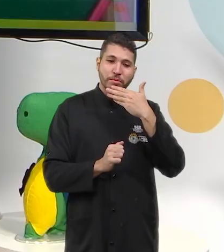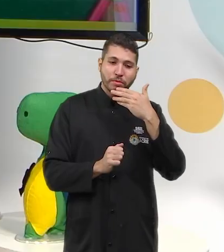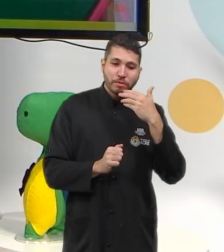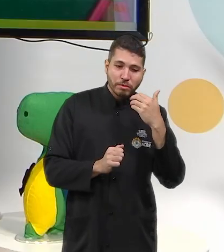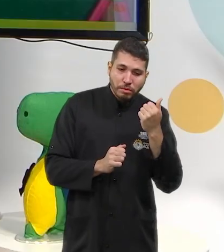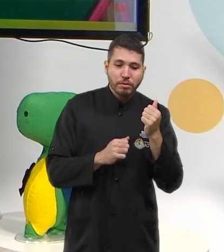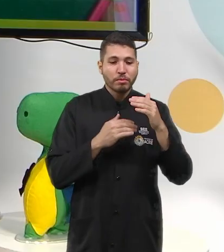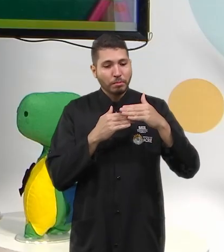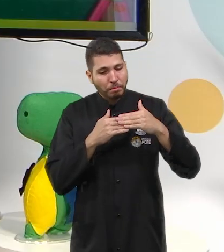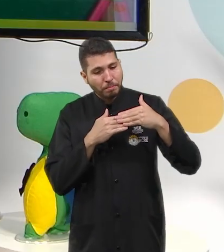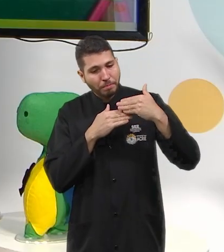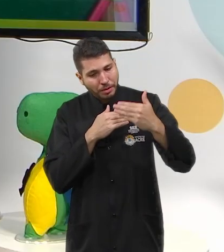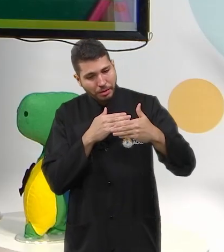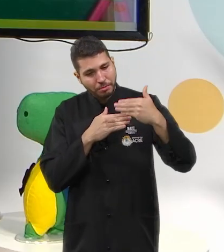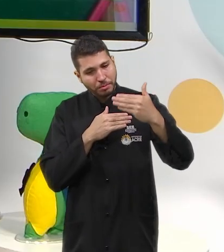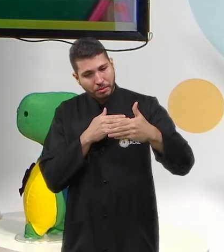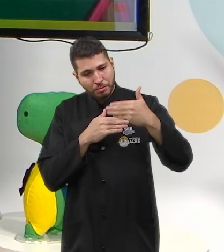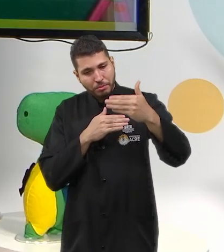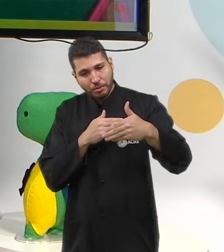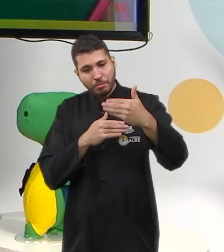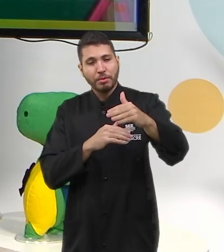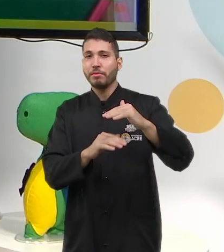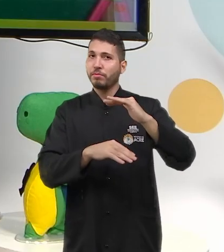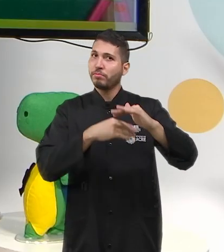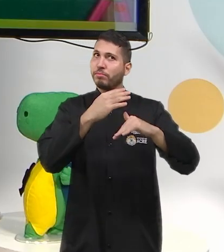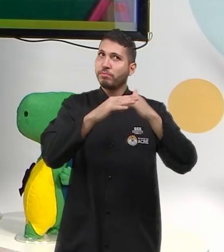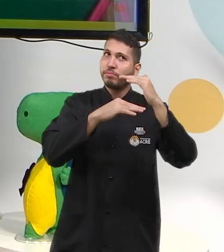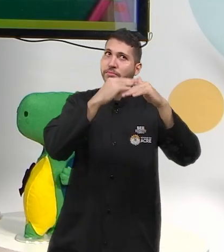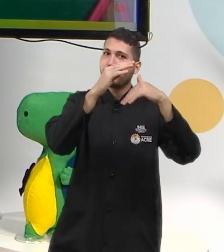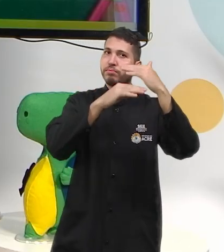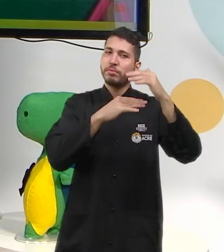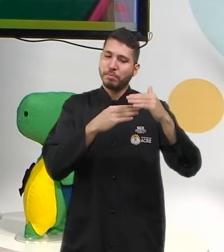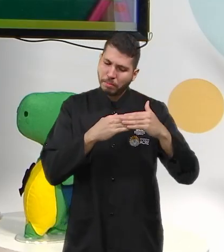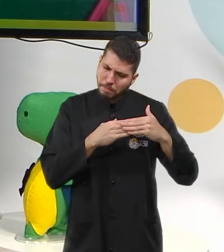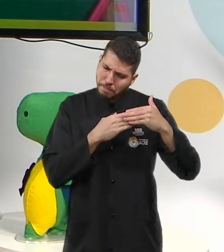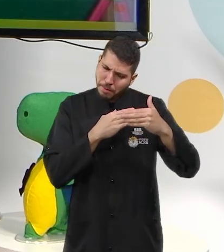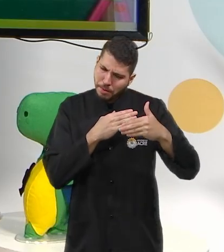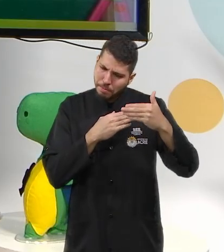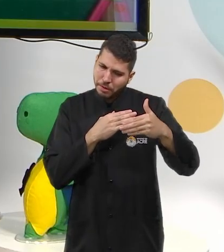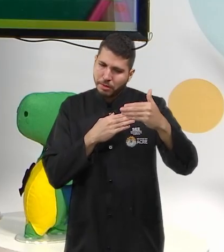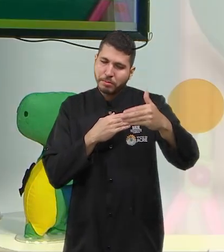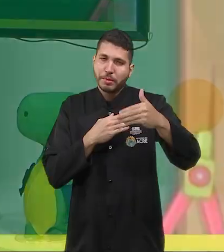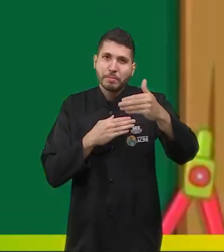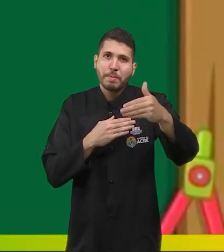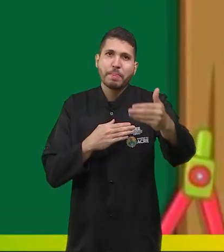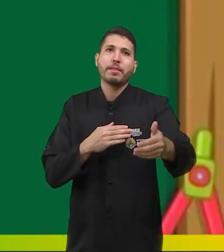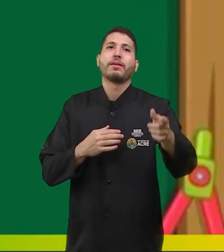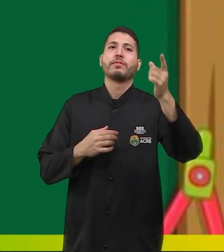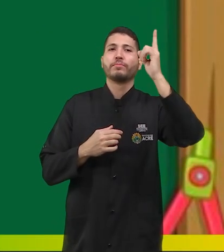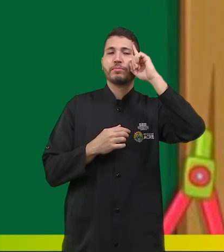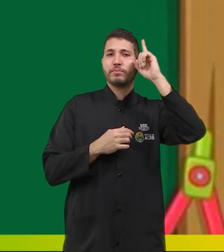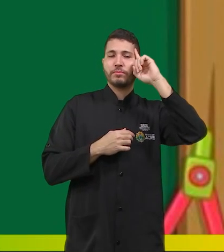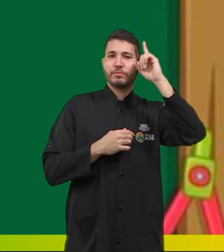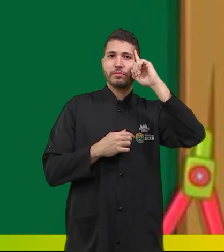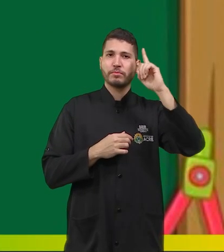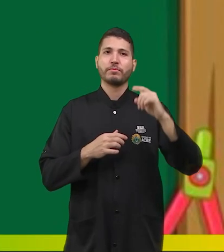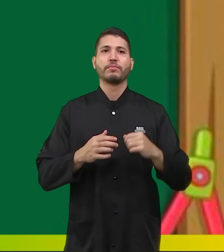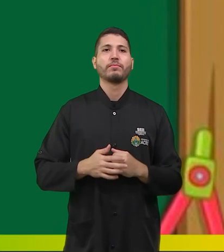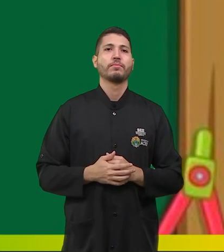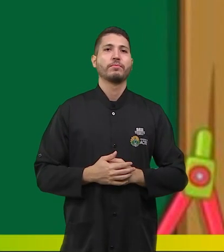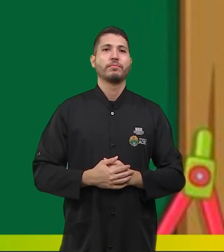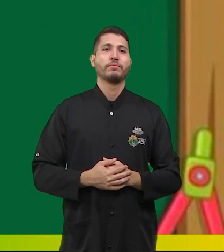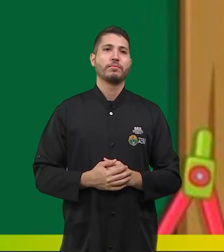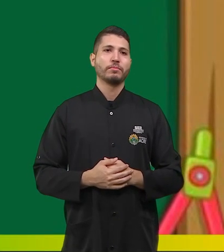aprimorar com a prática. Basicamente isso. Resumidamente é isso, tá bom? Então aqui, ó, favorecendo o desenvolvimento